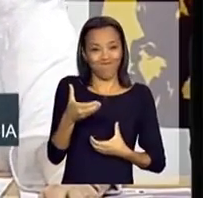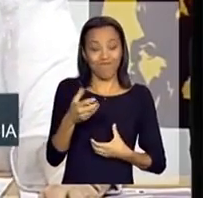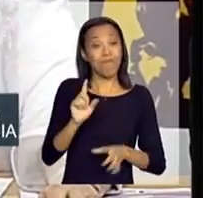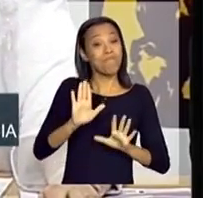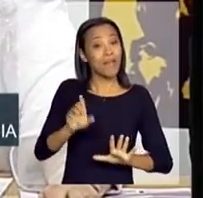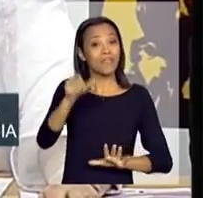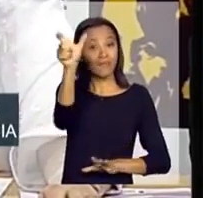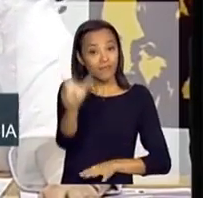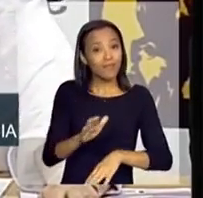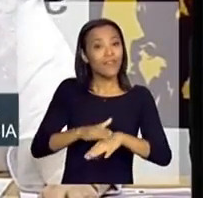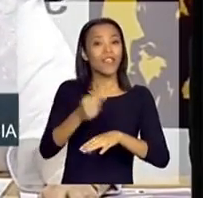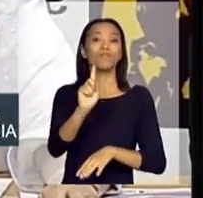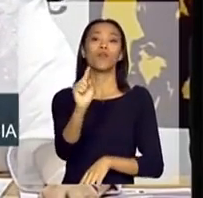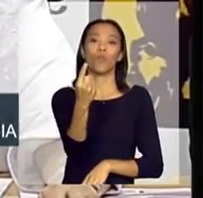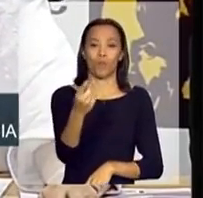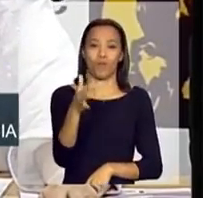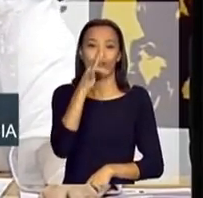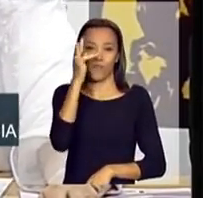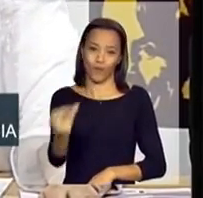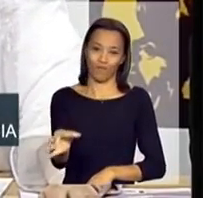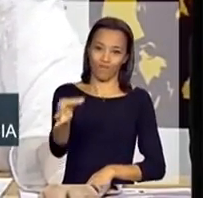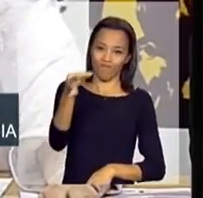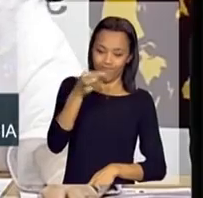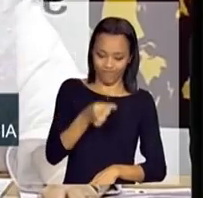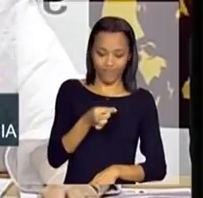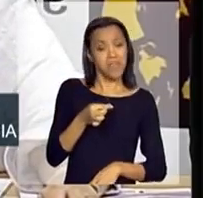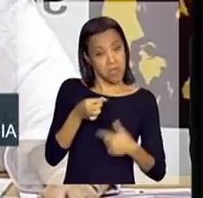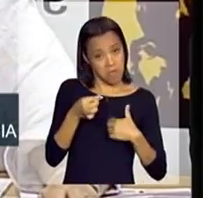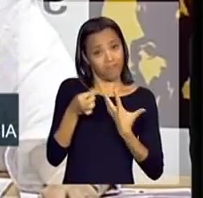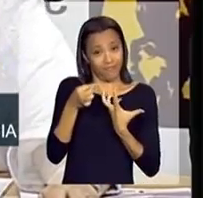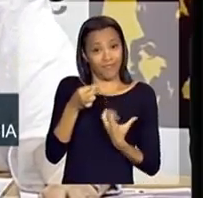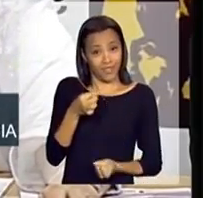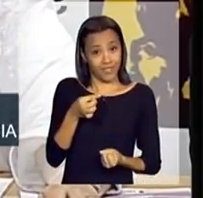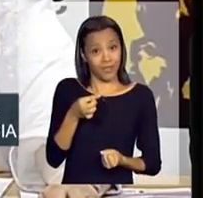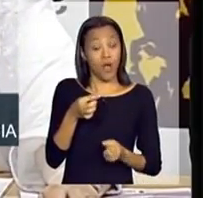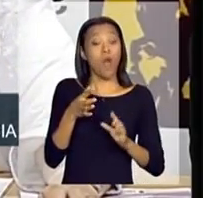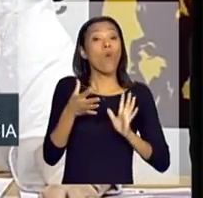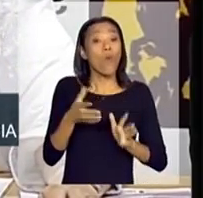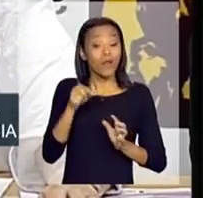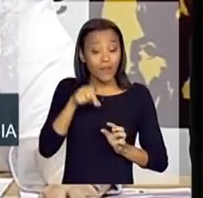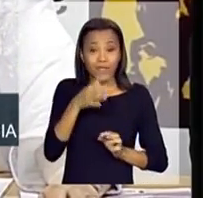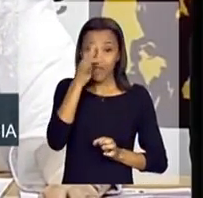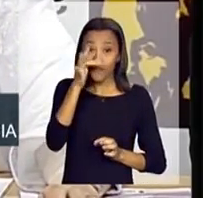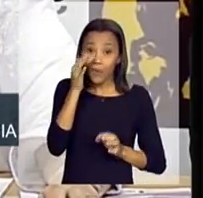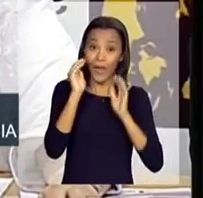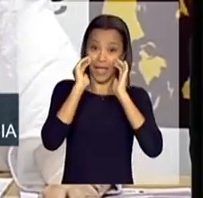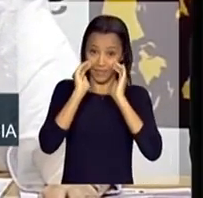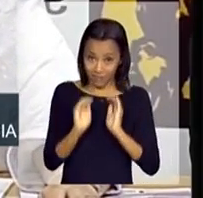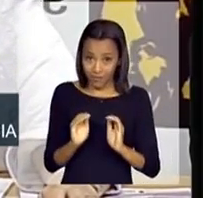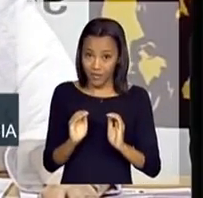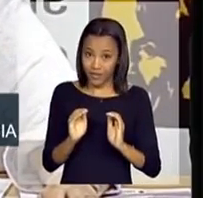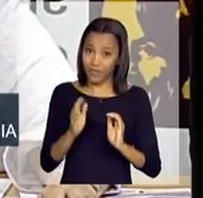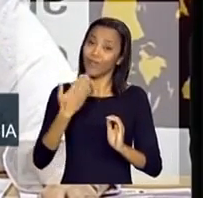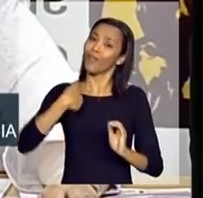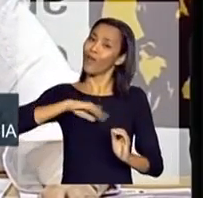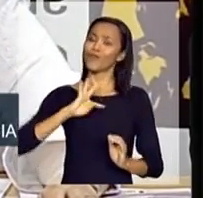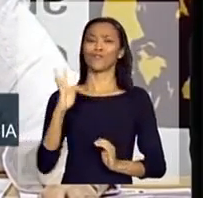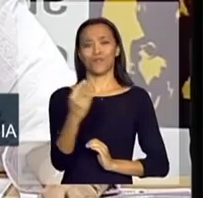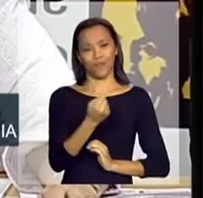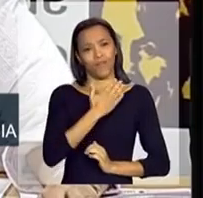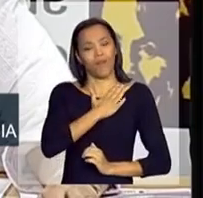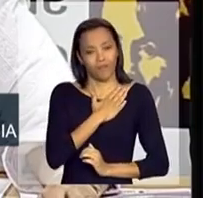disse, eu falei, esta flor eu recebo. Quer dizer, quando a flor é com respeito, nós todas gostamos